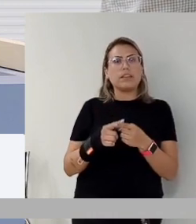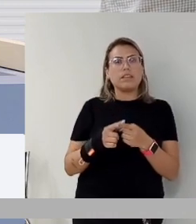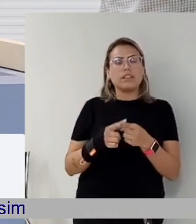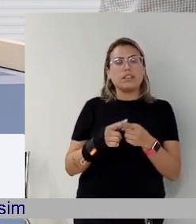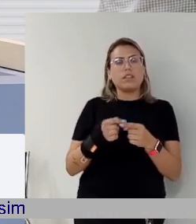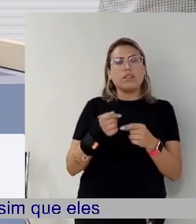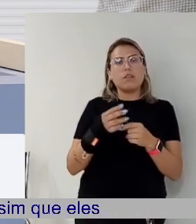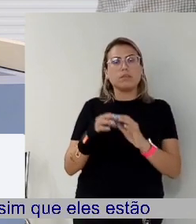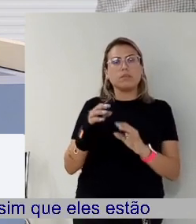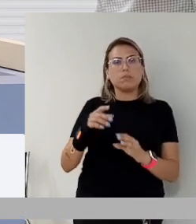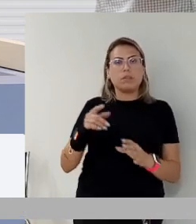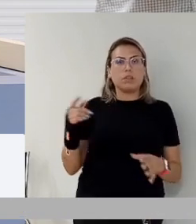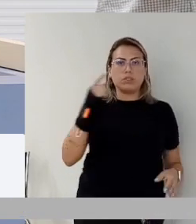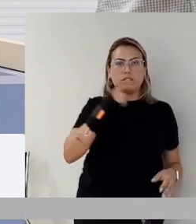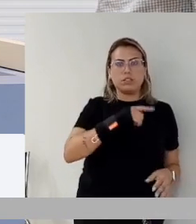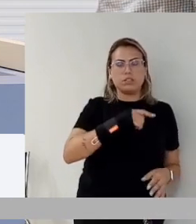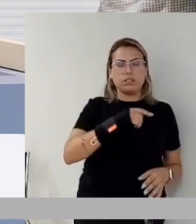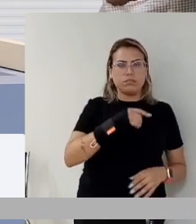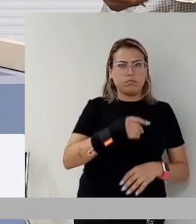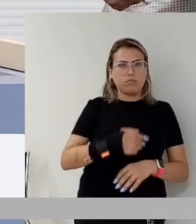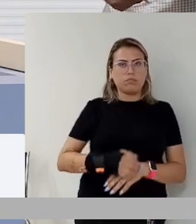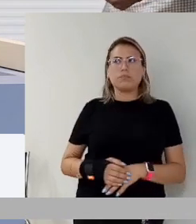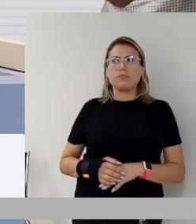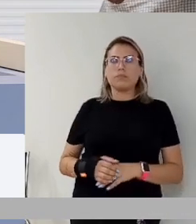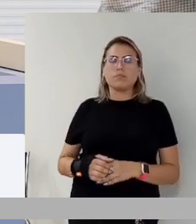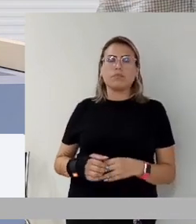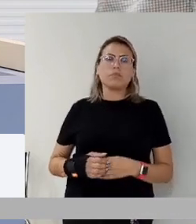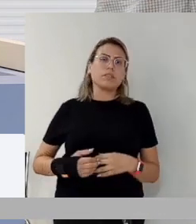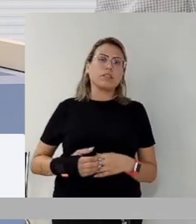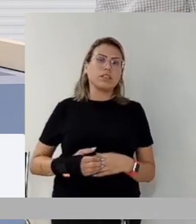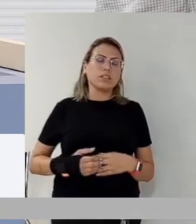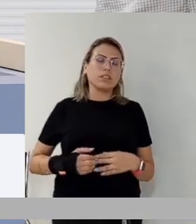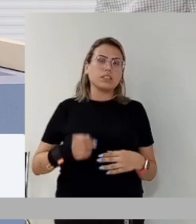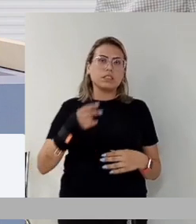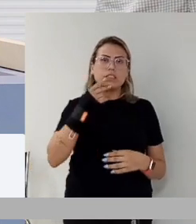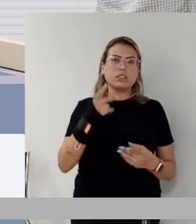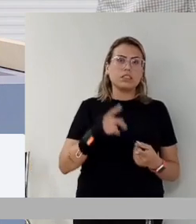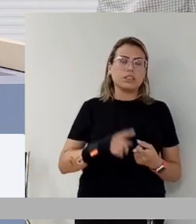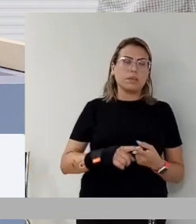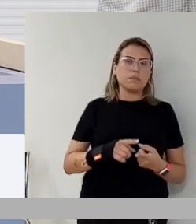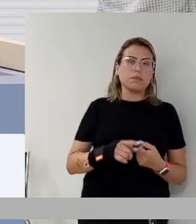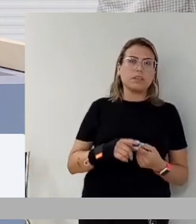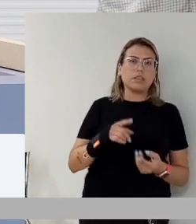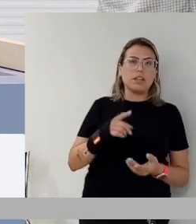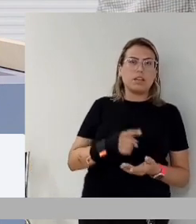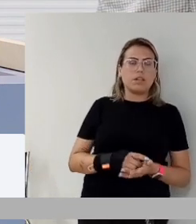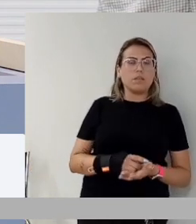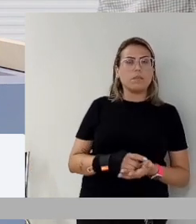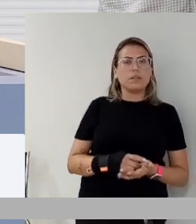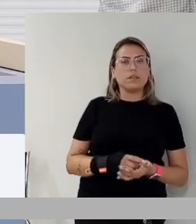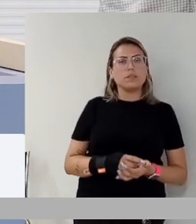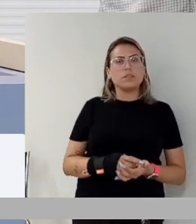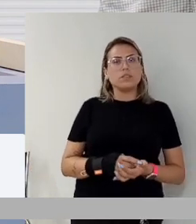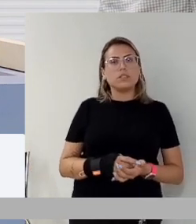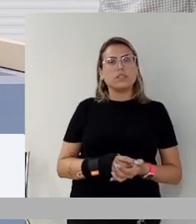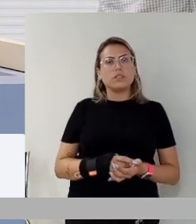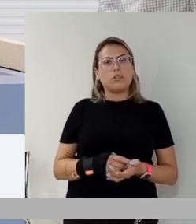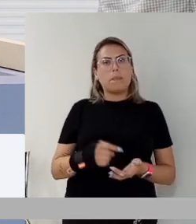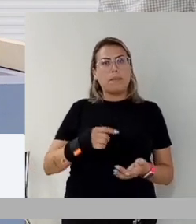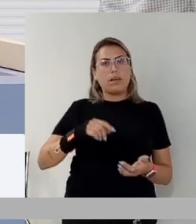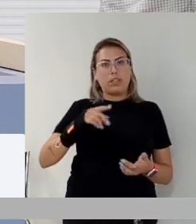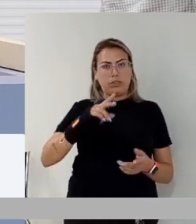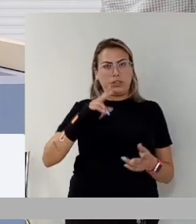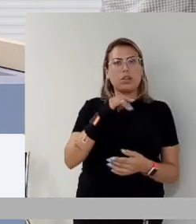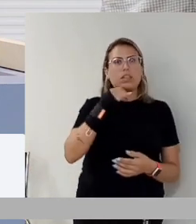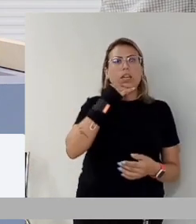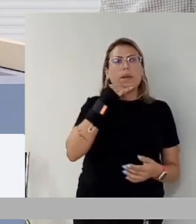colocar para funcionar e no mais é dizer que realmente para as coisas acontecerem não depende só